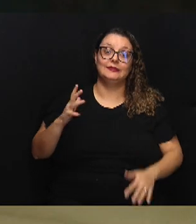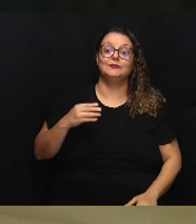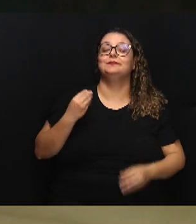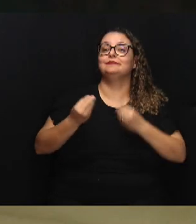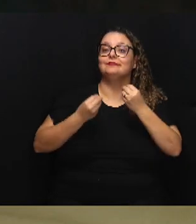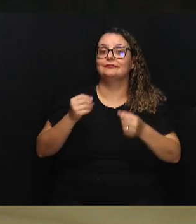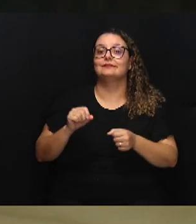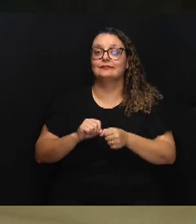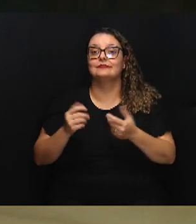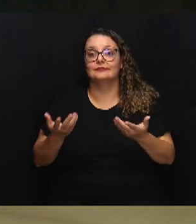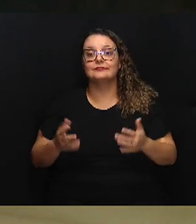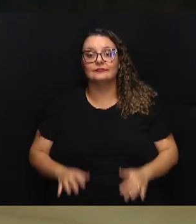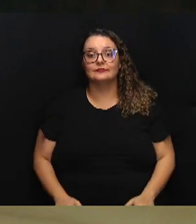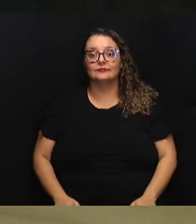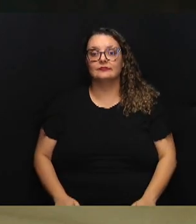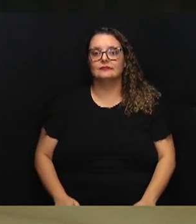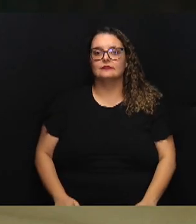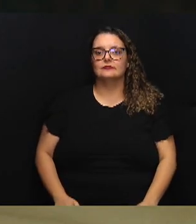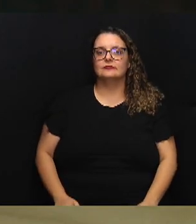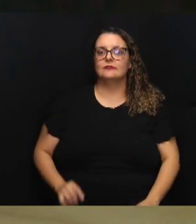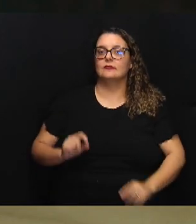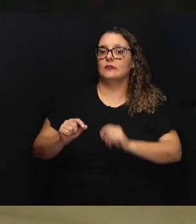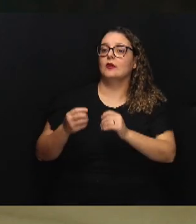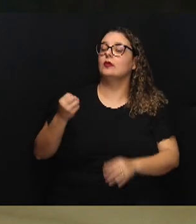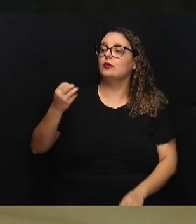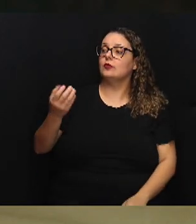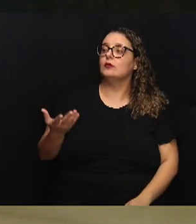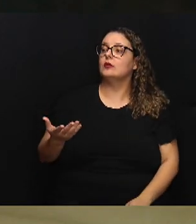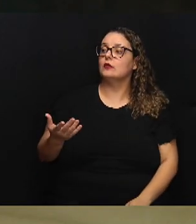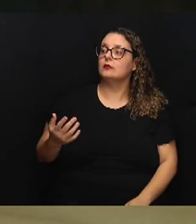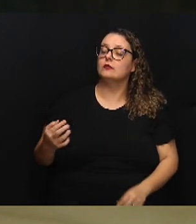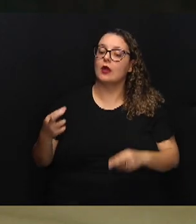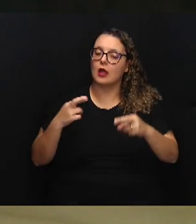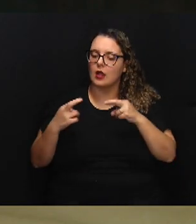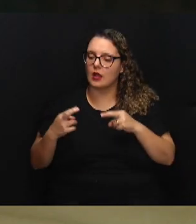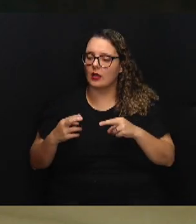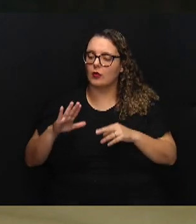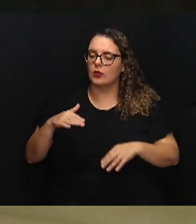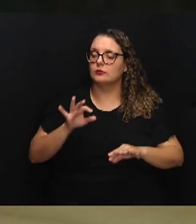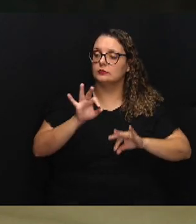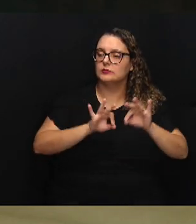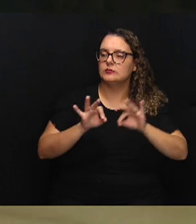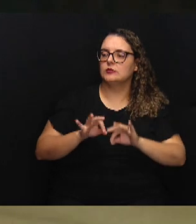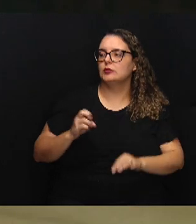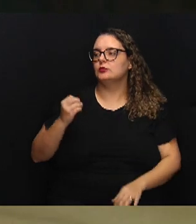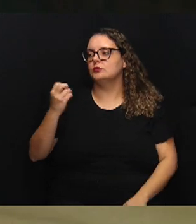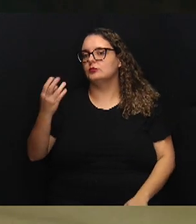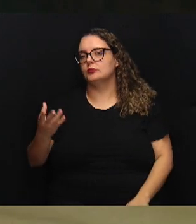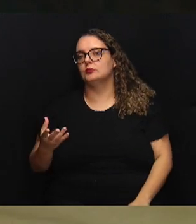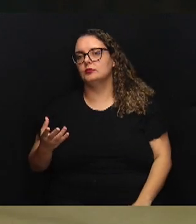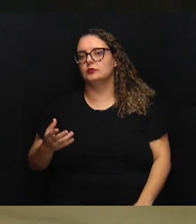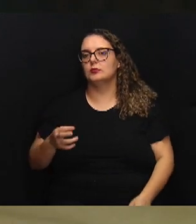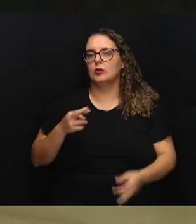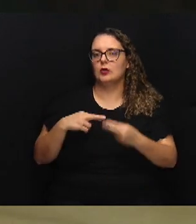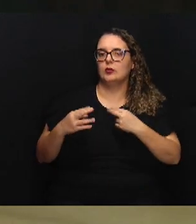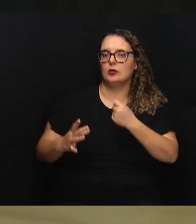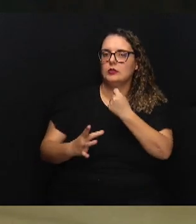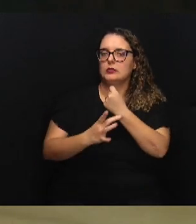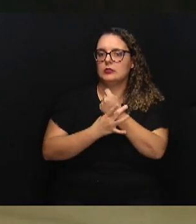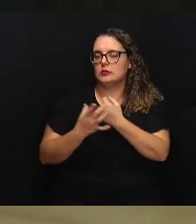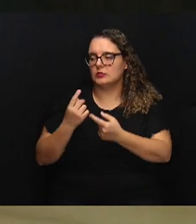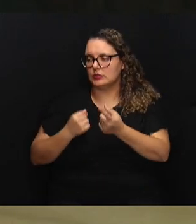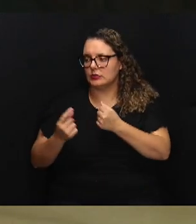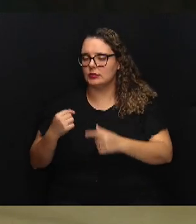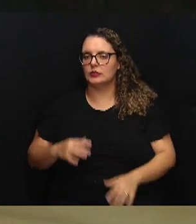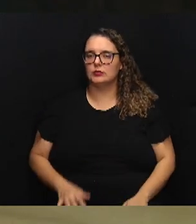que você faz, né? Então, o que os viajantes precisam considerar, Diego, ao planejar uma viagem em termos de segurança